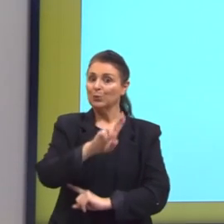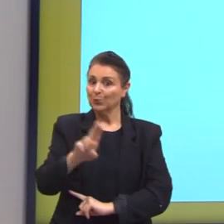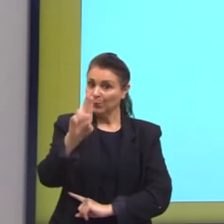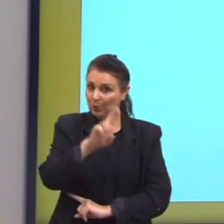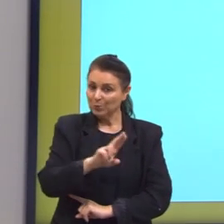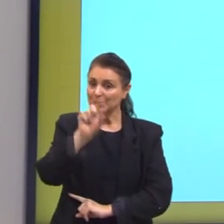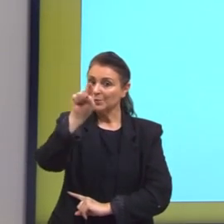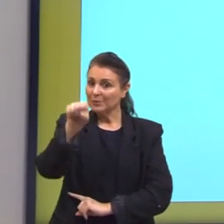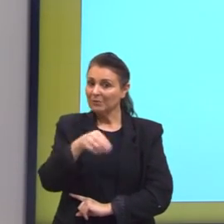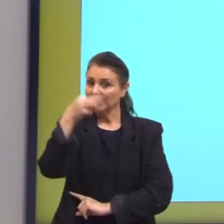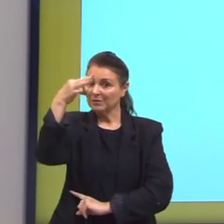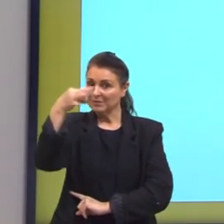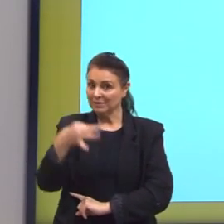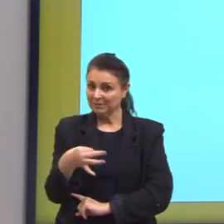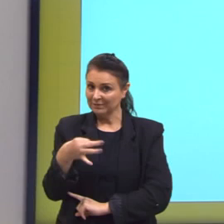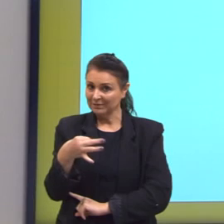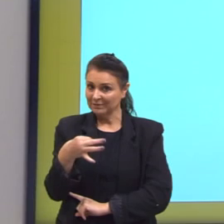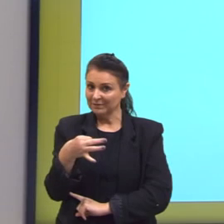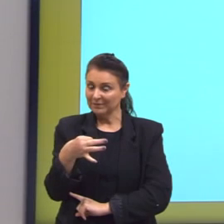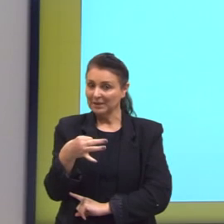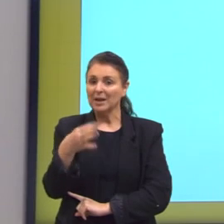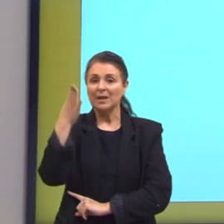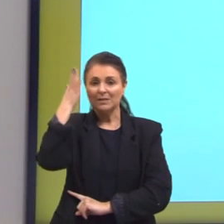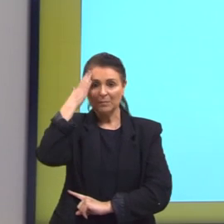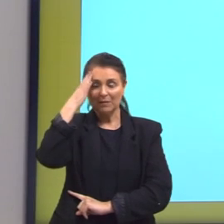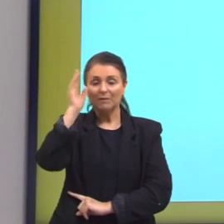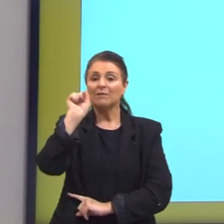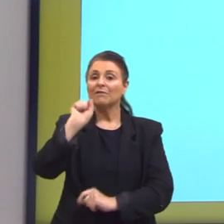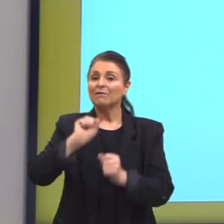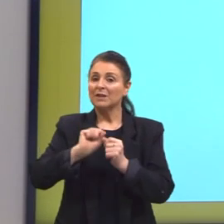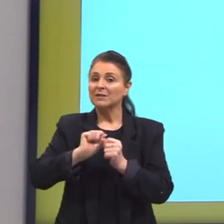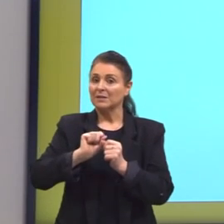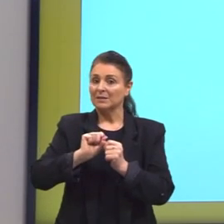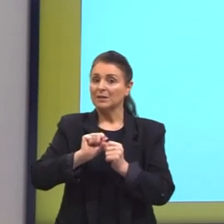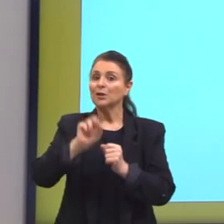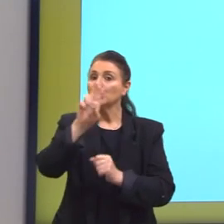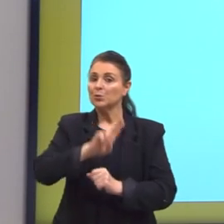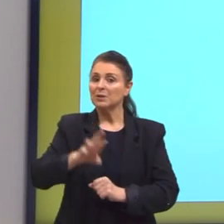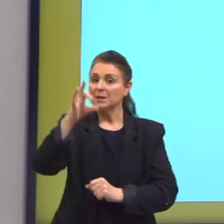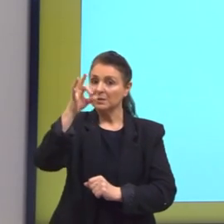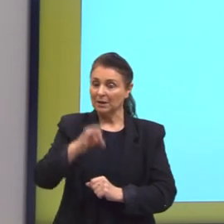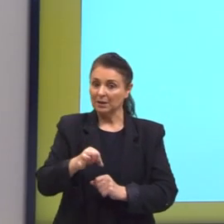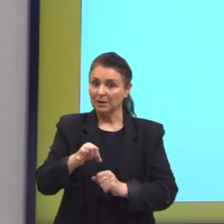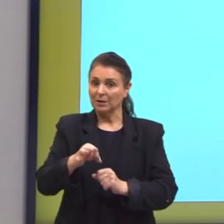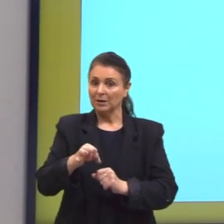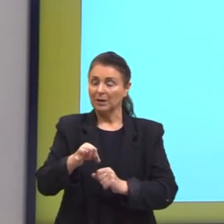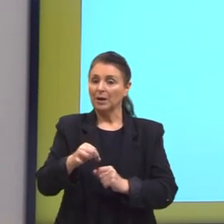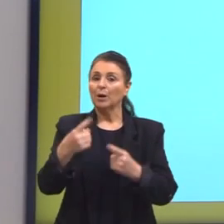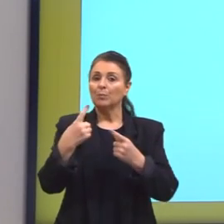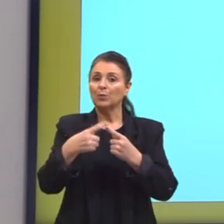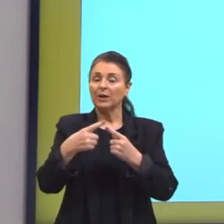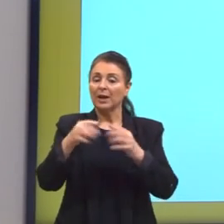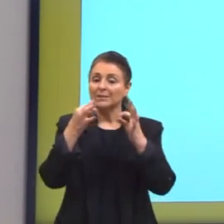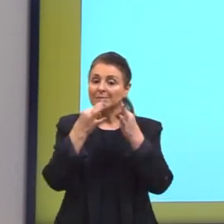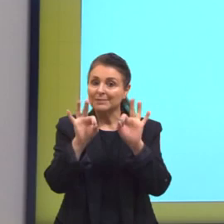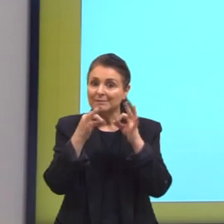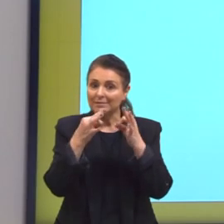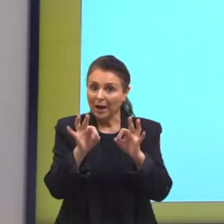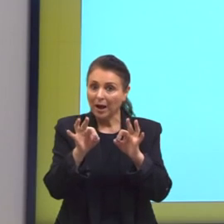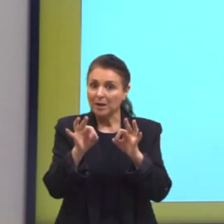conseguir fazer esse uso adequado né segundo assentar se pede a estrutura sintática